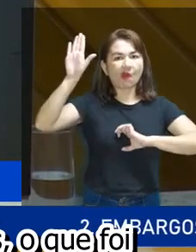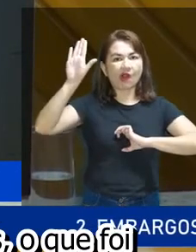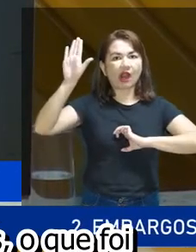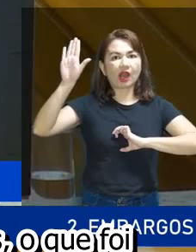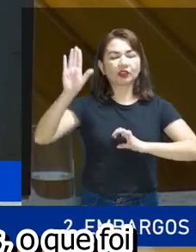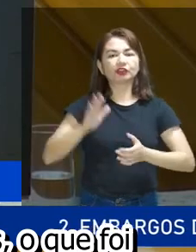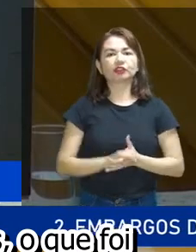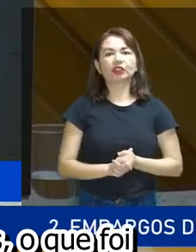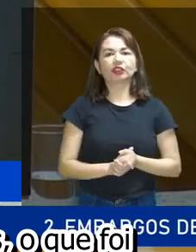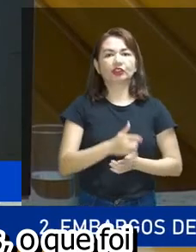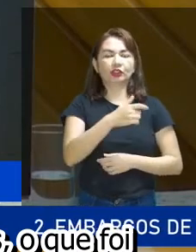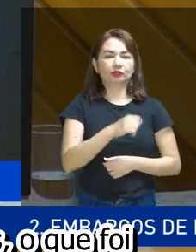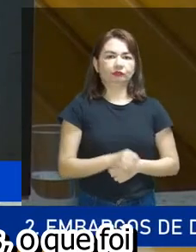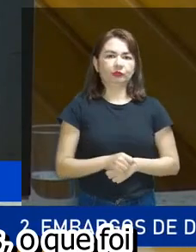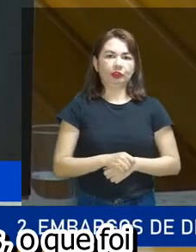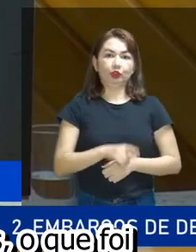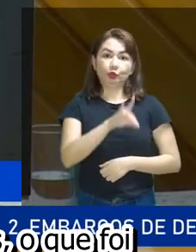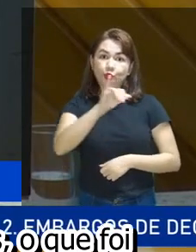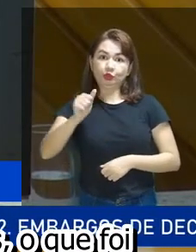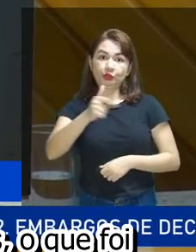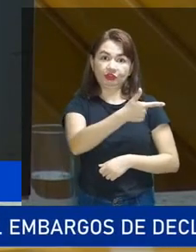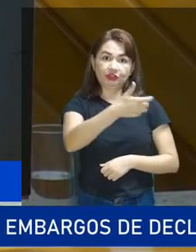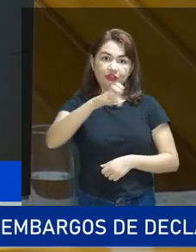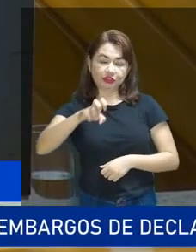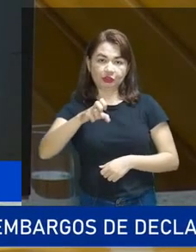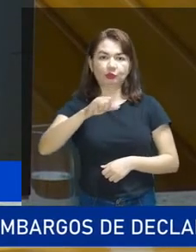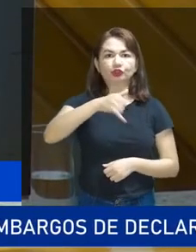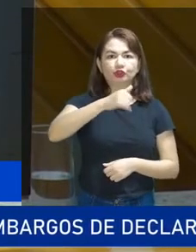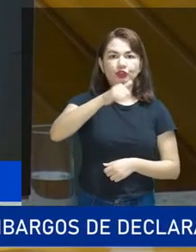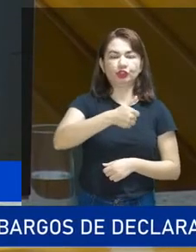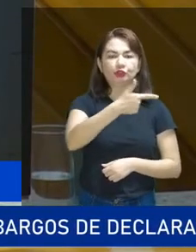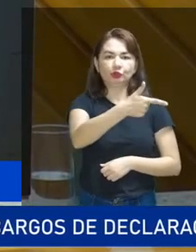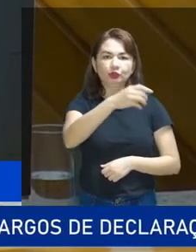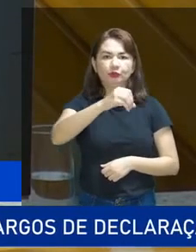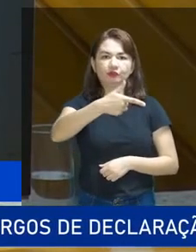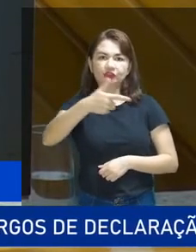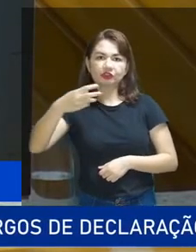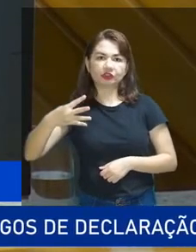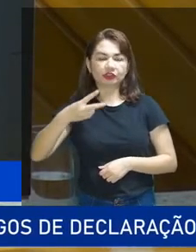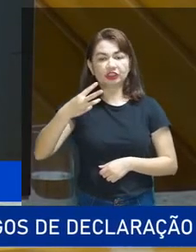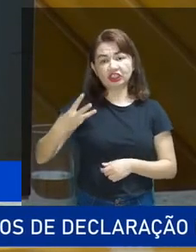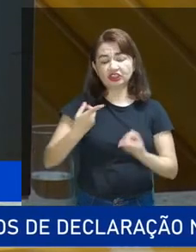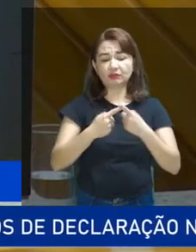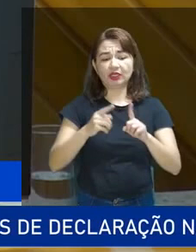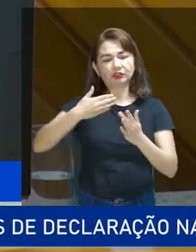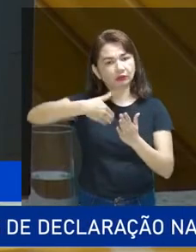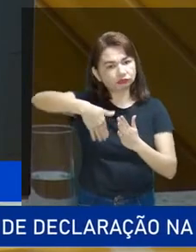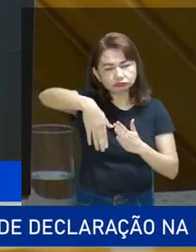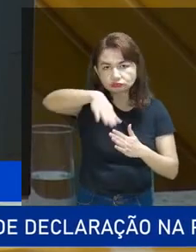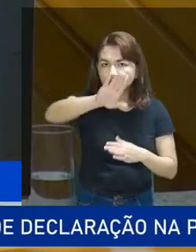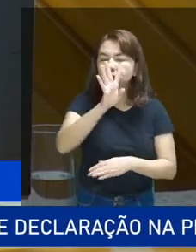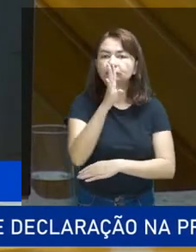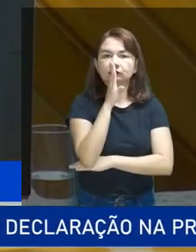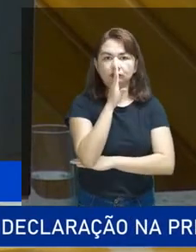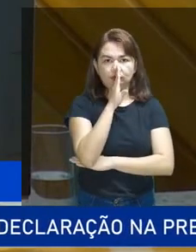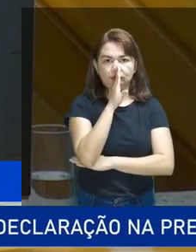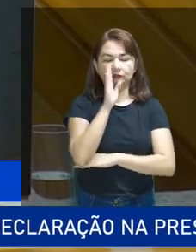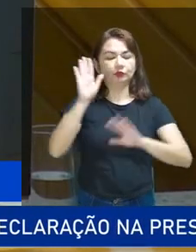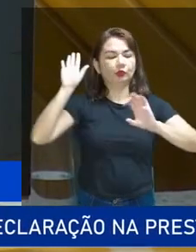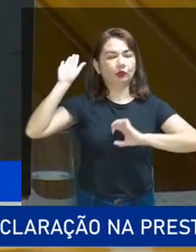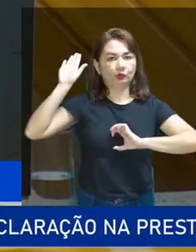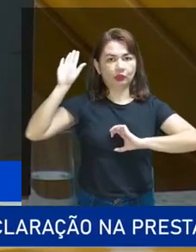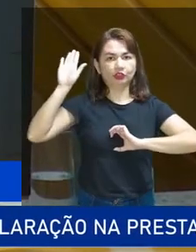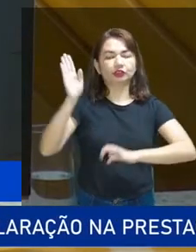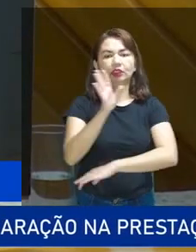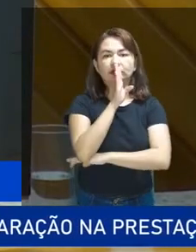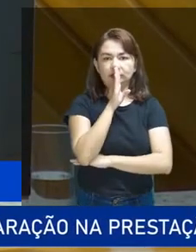1 de 2023, contudo, deixou transcorrer o prazo legal sem qualquer pronunciamento nos autos, o que foi atestado